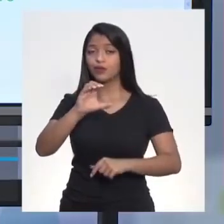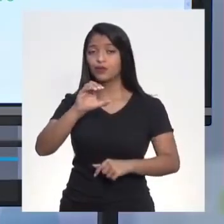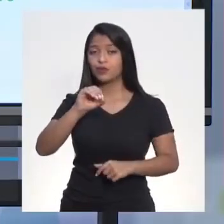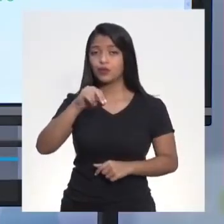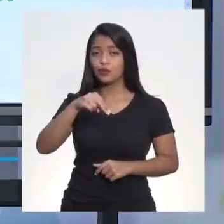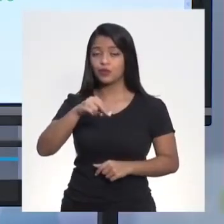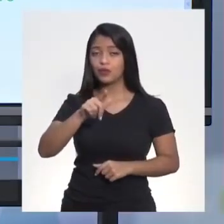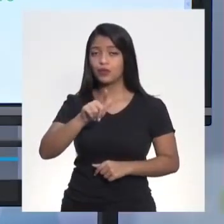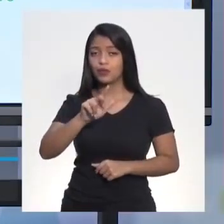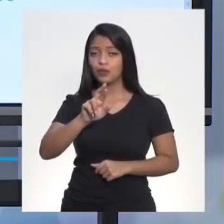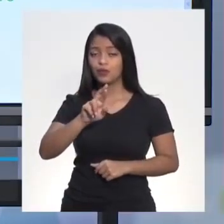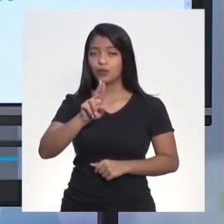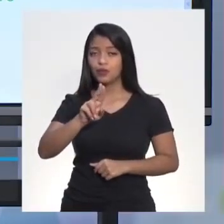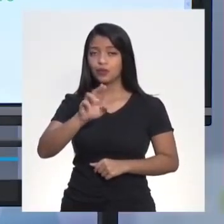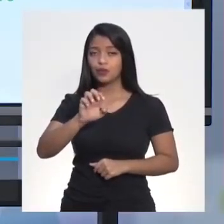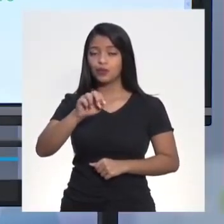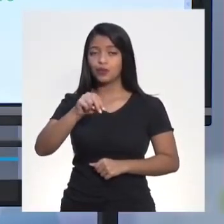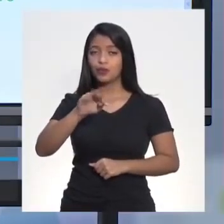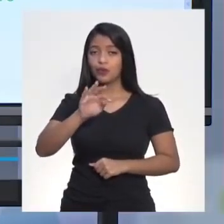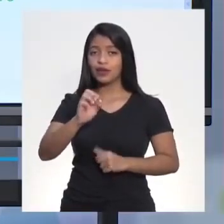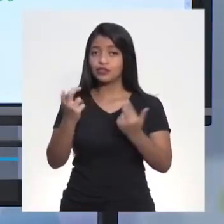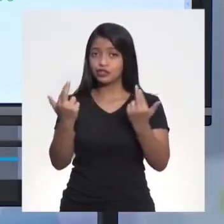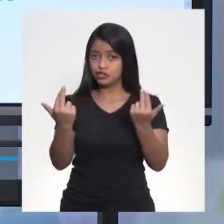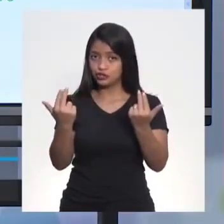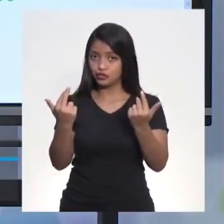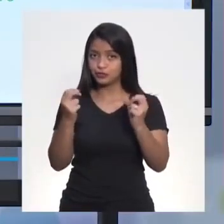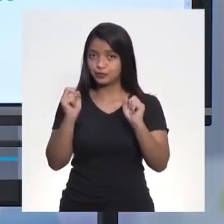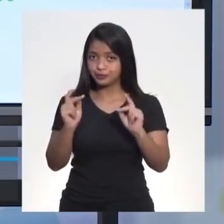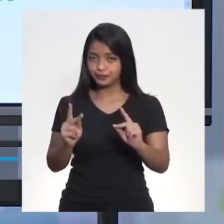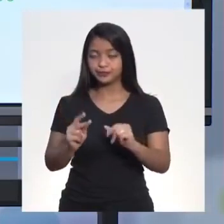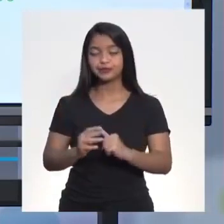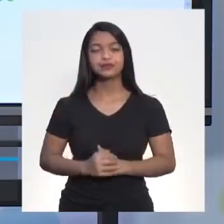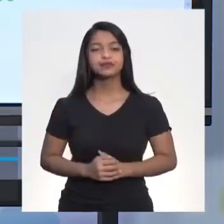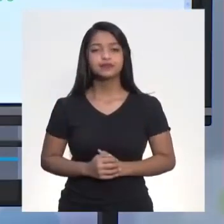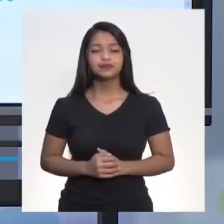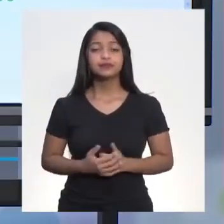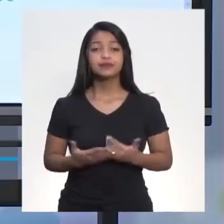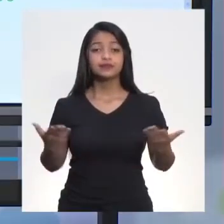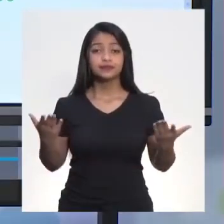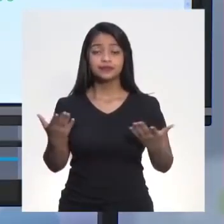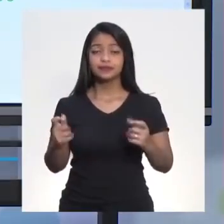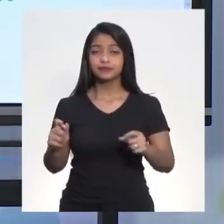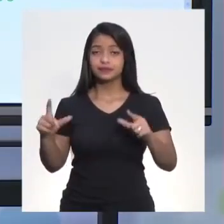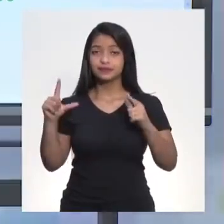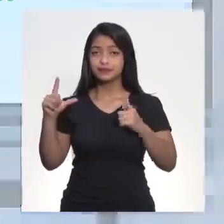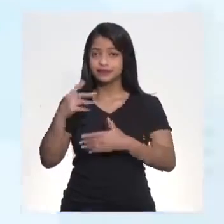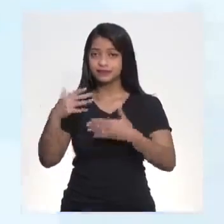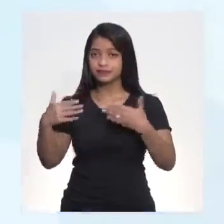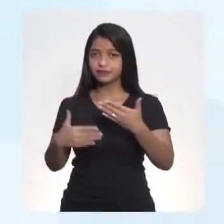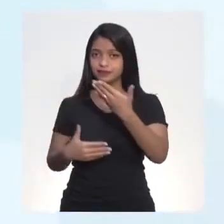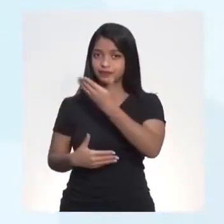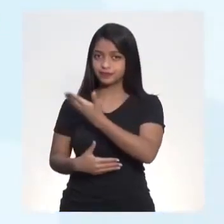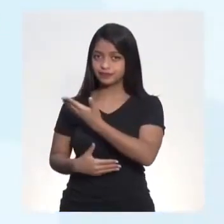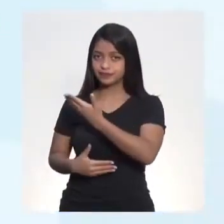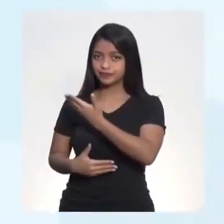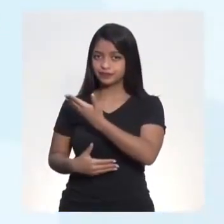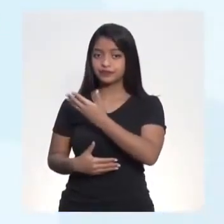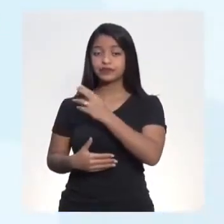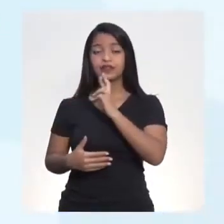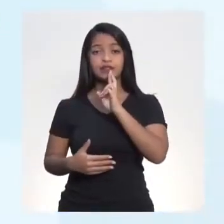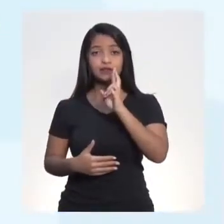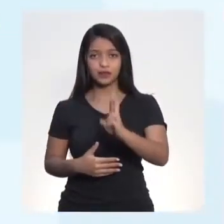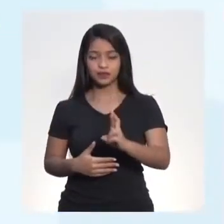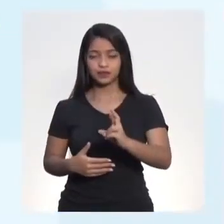ali, qual o ângulo você consegue identificar como congruente. Vai aparecer para vocês, pode pôr na tela para eles, diretora, a questão da